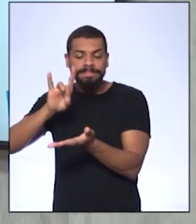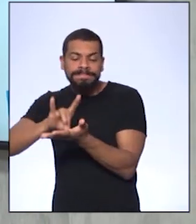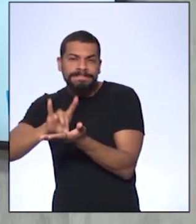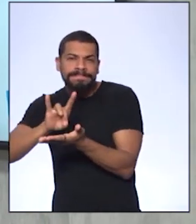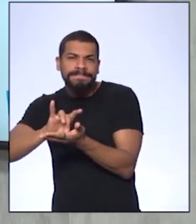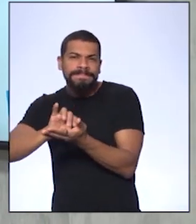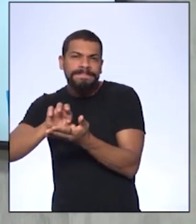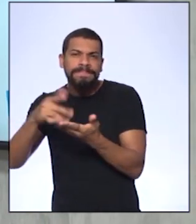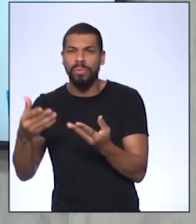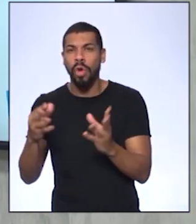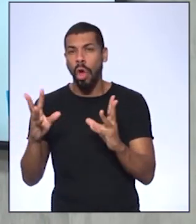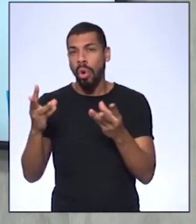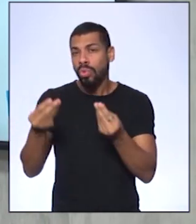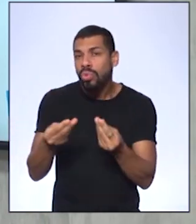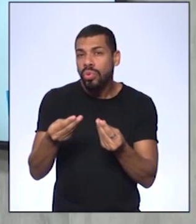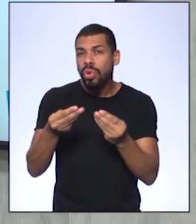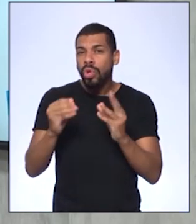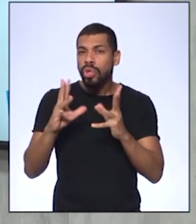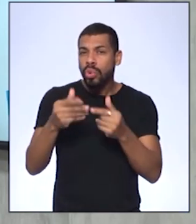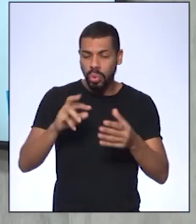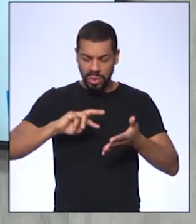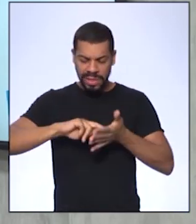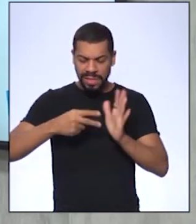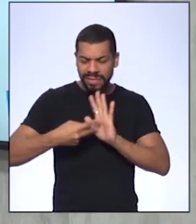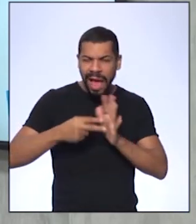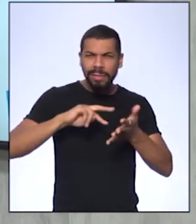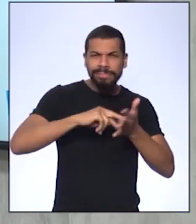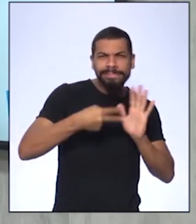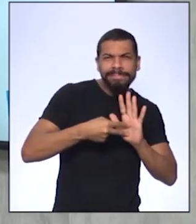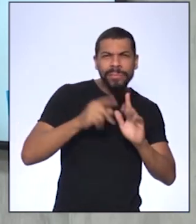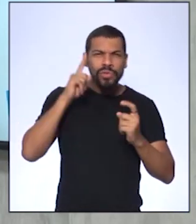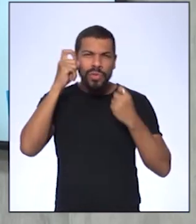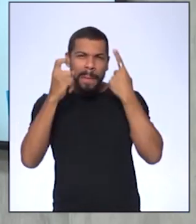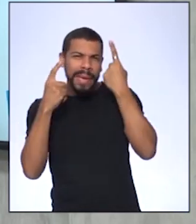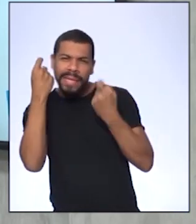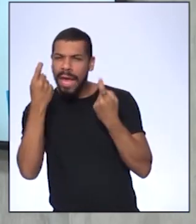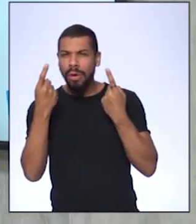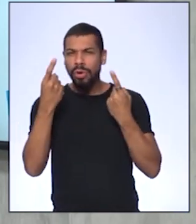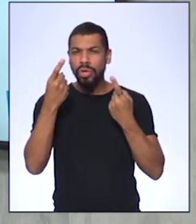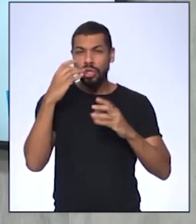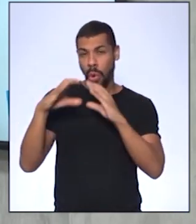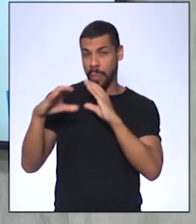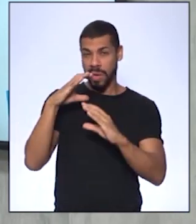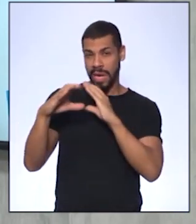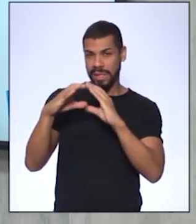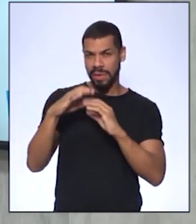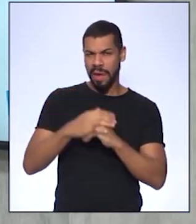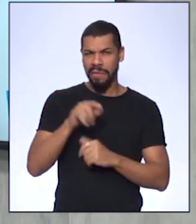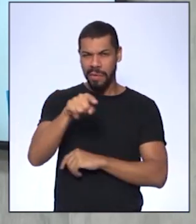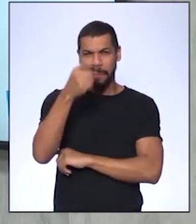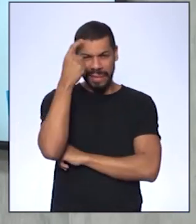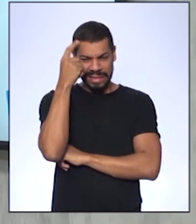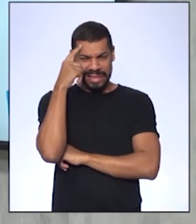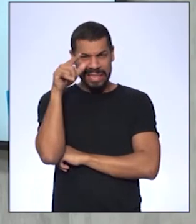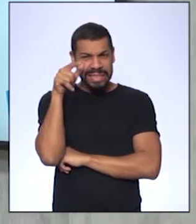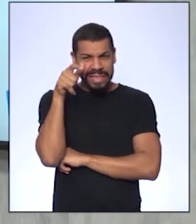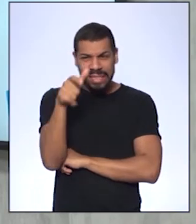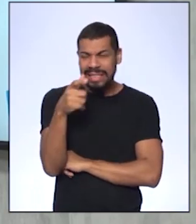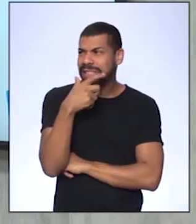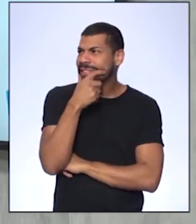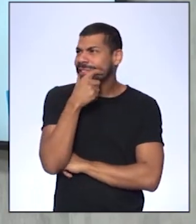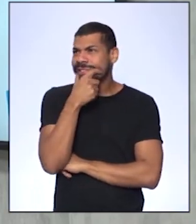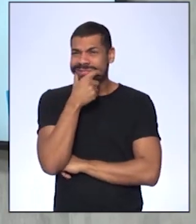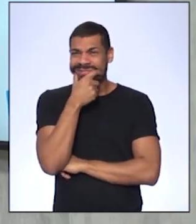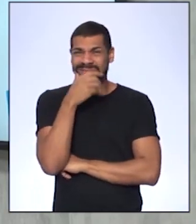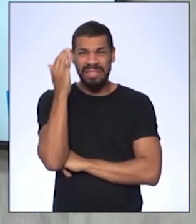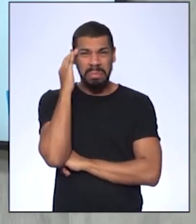pela constituição de significados, expressão, comunicação e informação. Fico pensando que você que está me ouvindo agora falou, nossa,